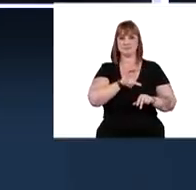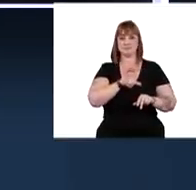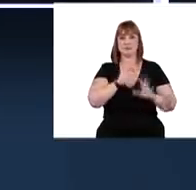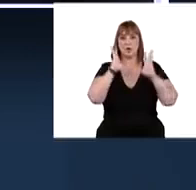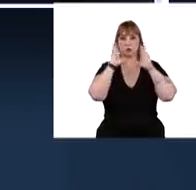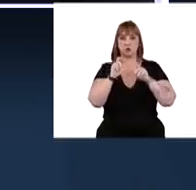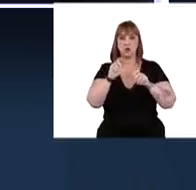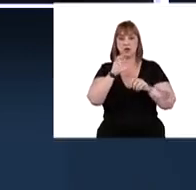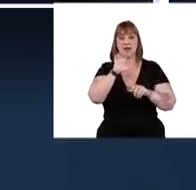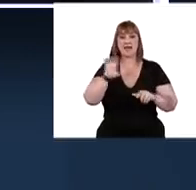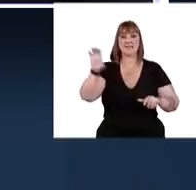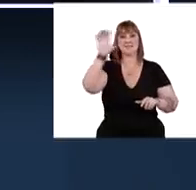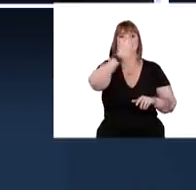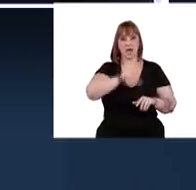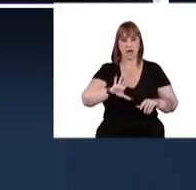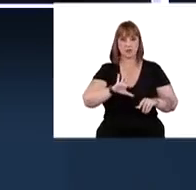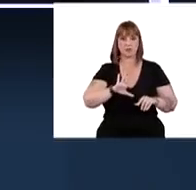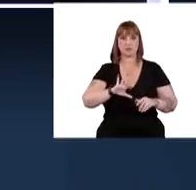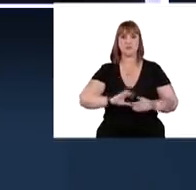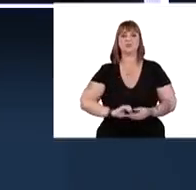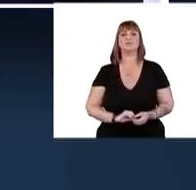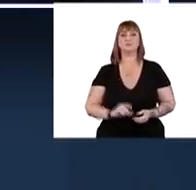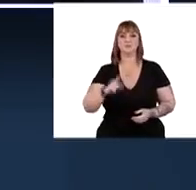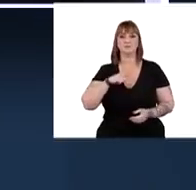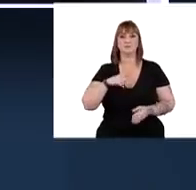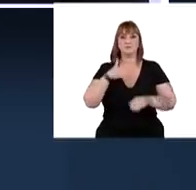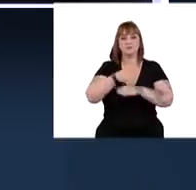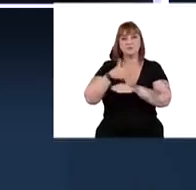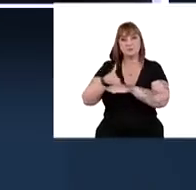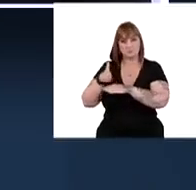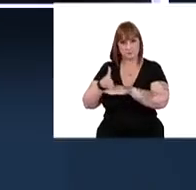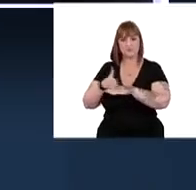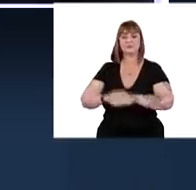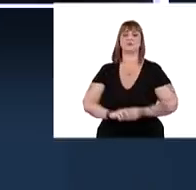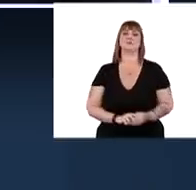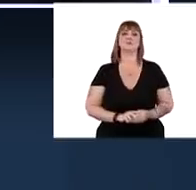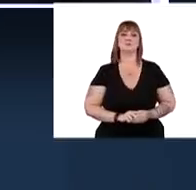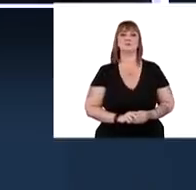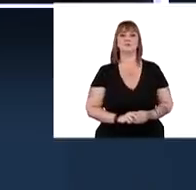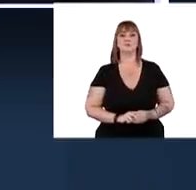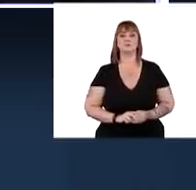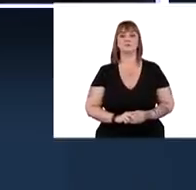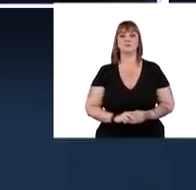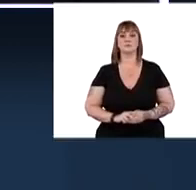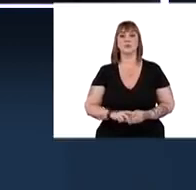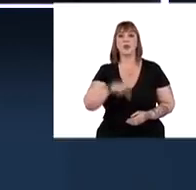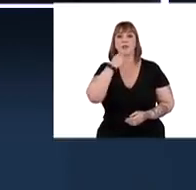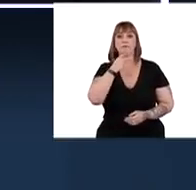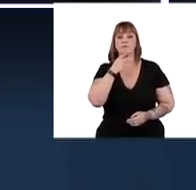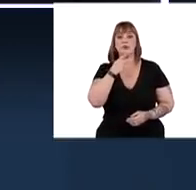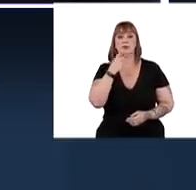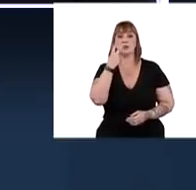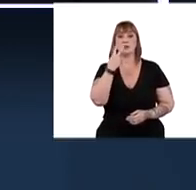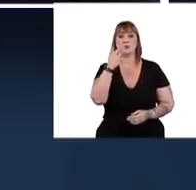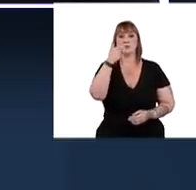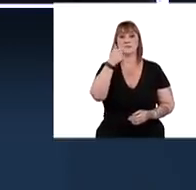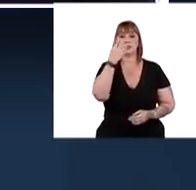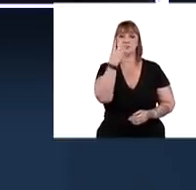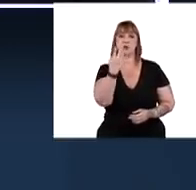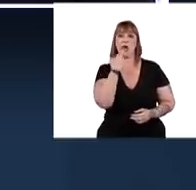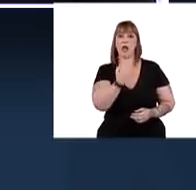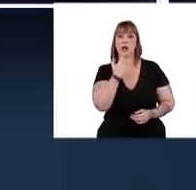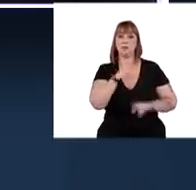todos os estados todos os estados da federação e falamos 274